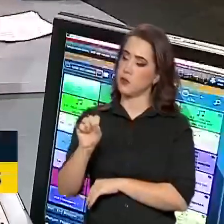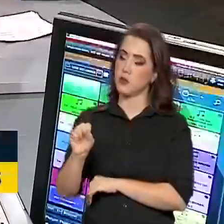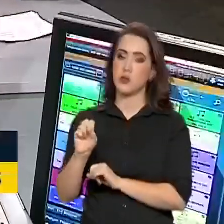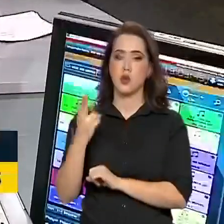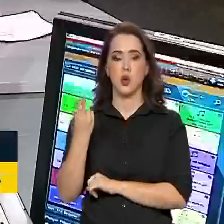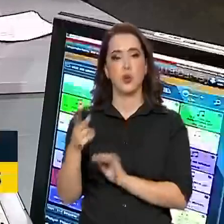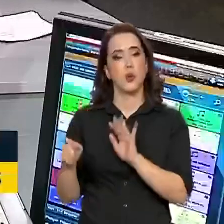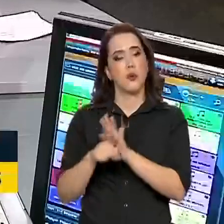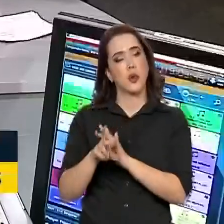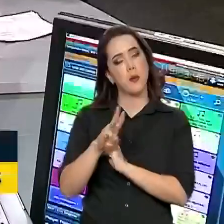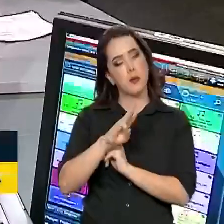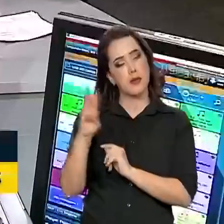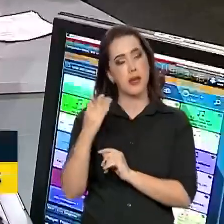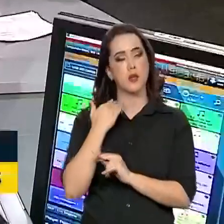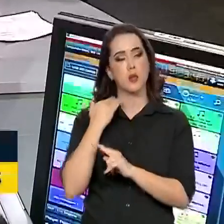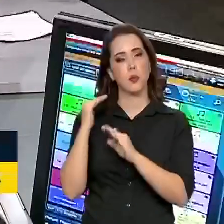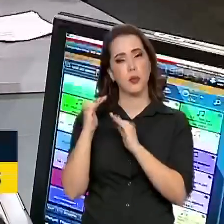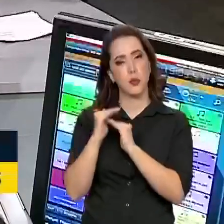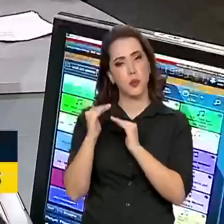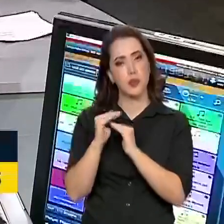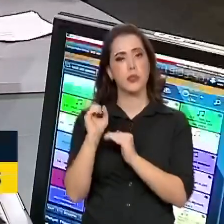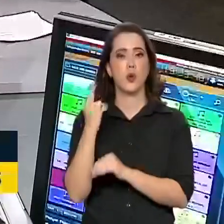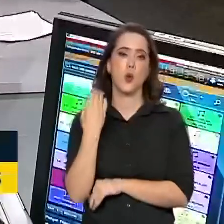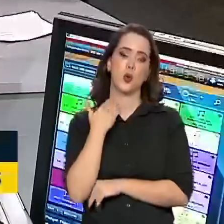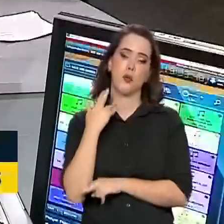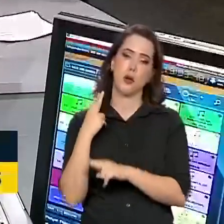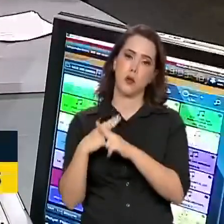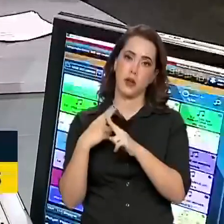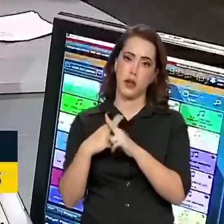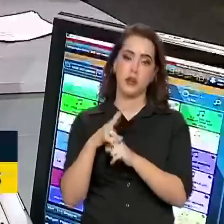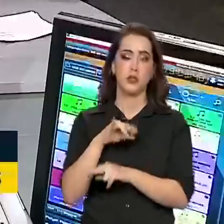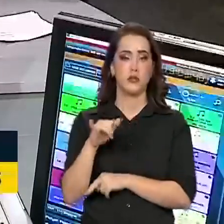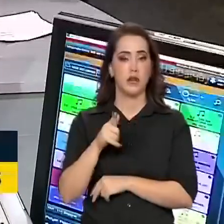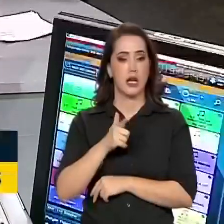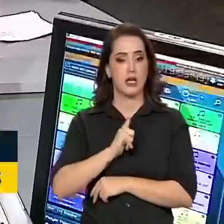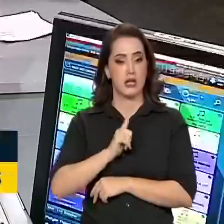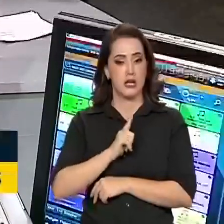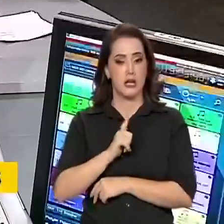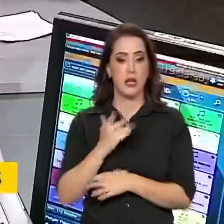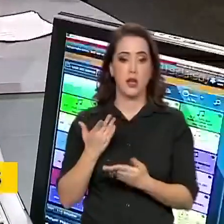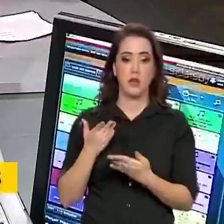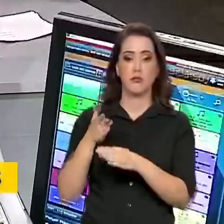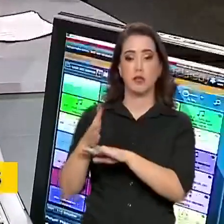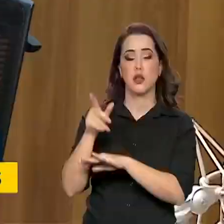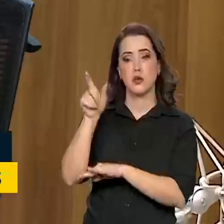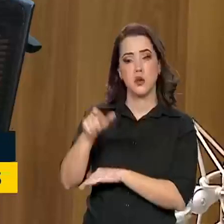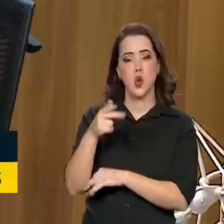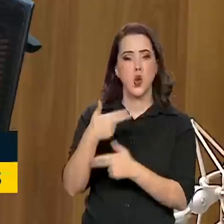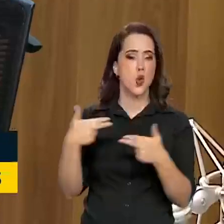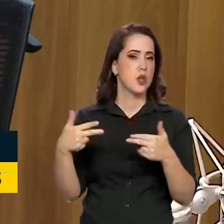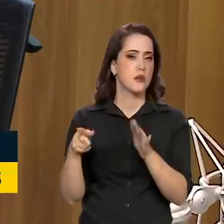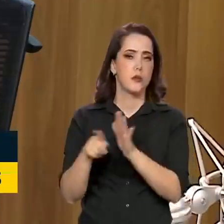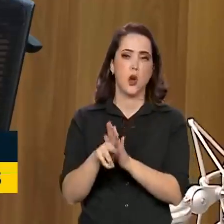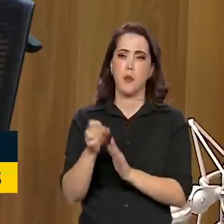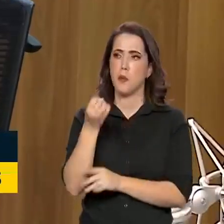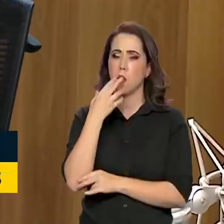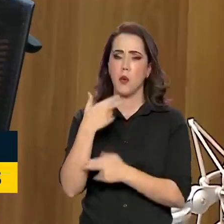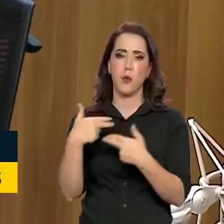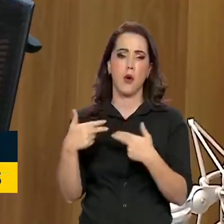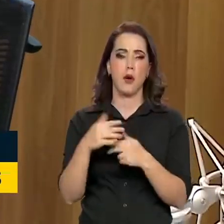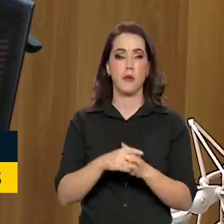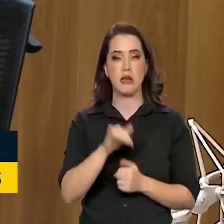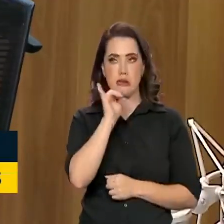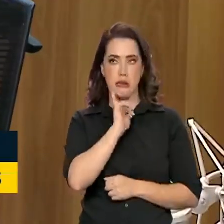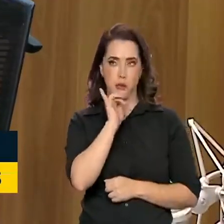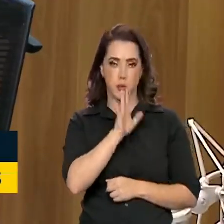próprio site do Banco do Brasil ou da Caixa Econômica, vai ter como se fosse um cliente desses bancos direto aqueles benefícios e vantagens que eles têm.